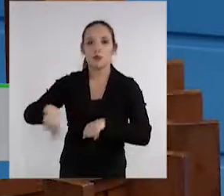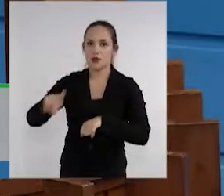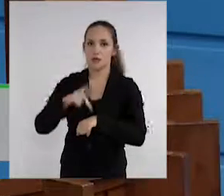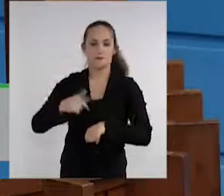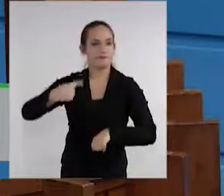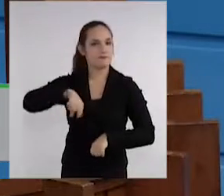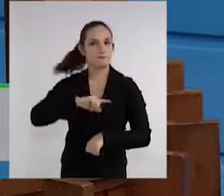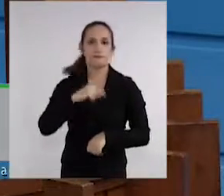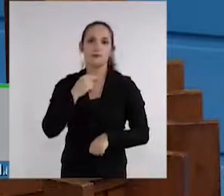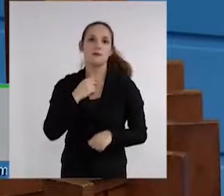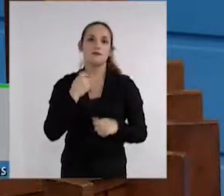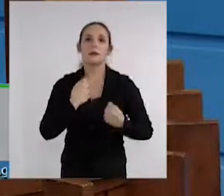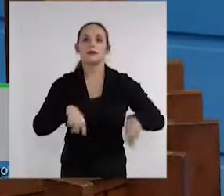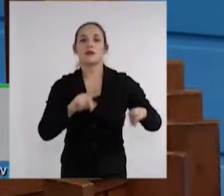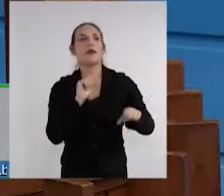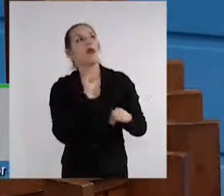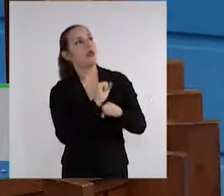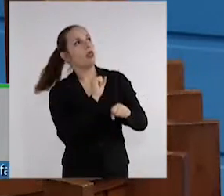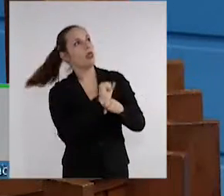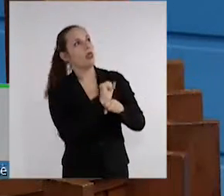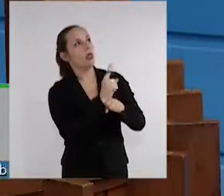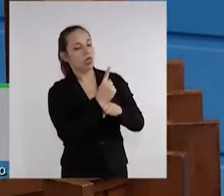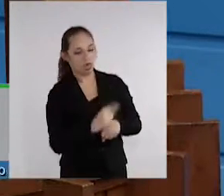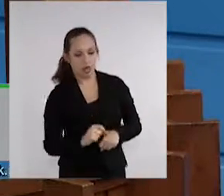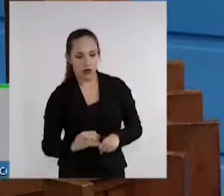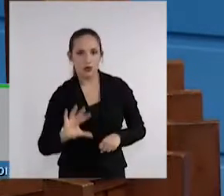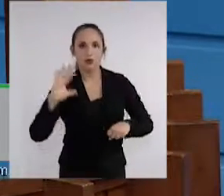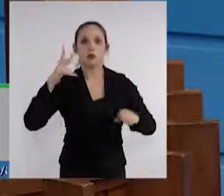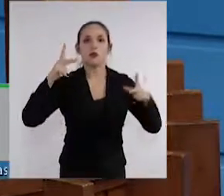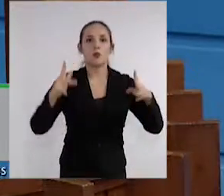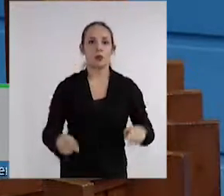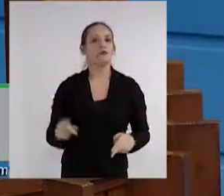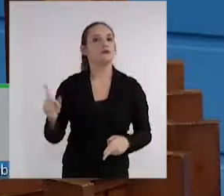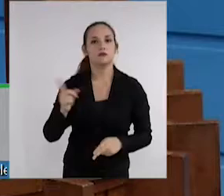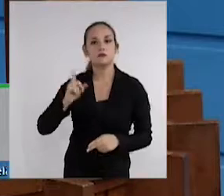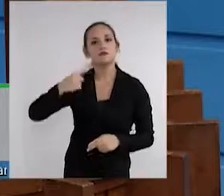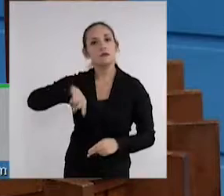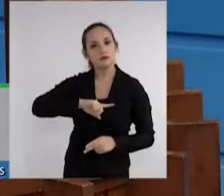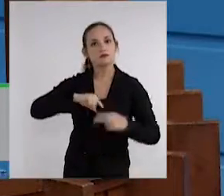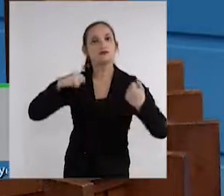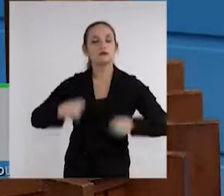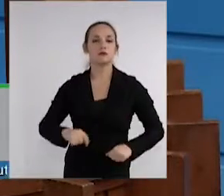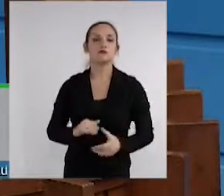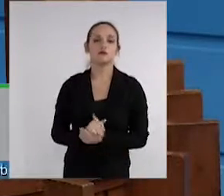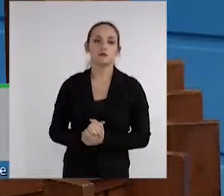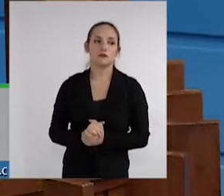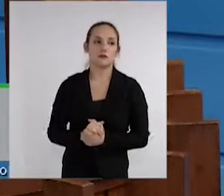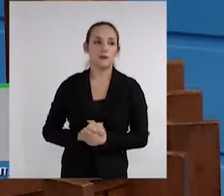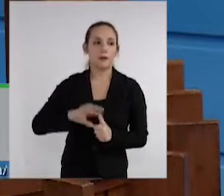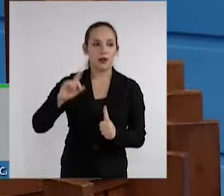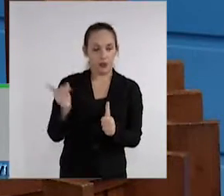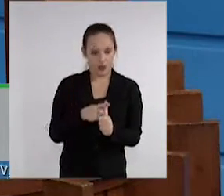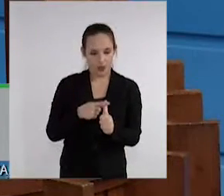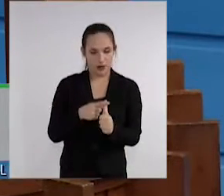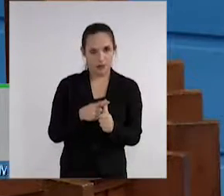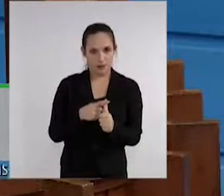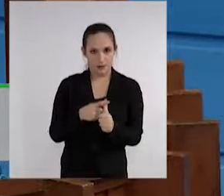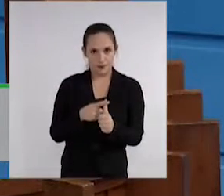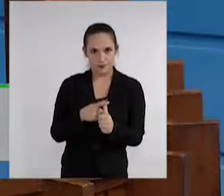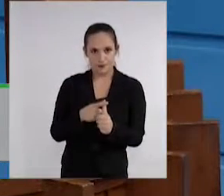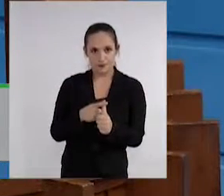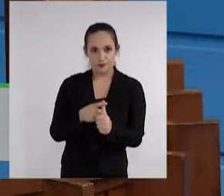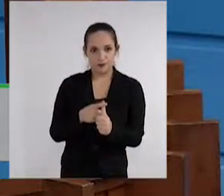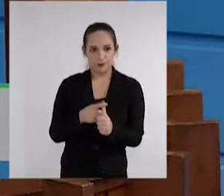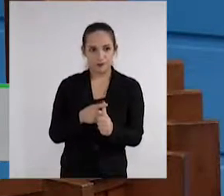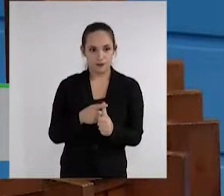não precisamos esperar acontecer aqui no nosso estado. Nós precisamos simplesmente, em primeiro lugar, com